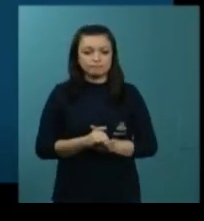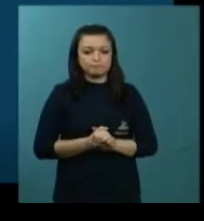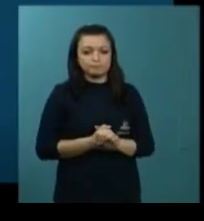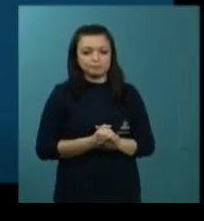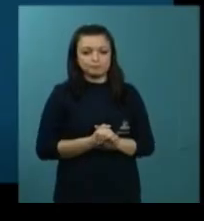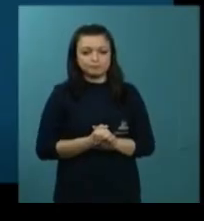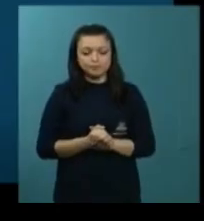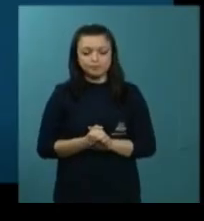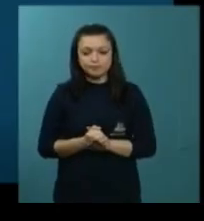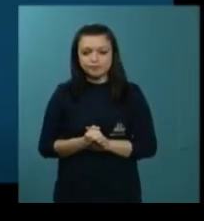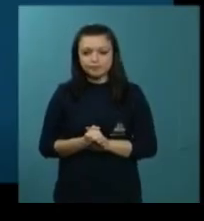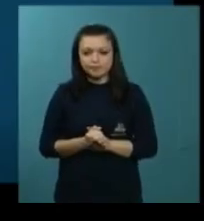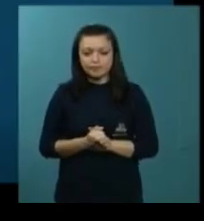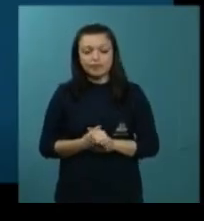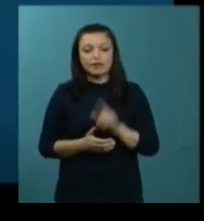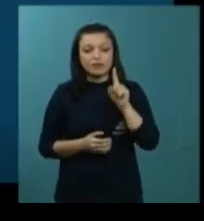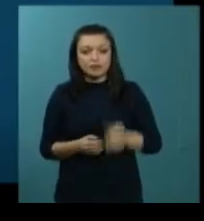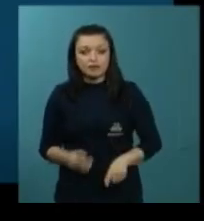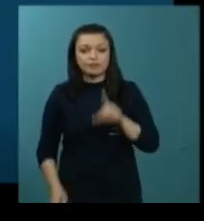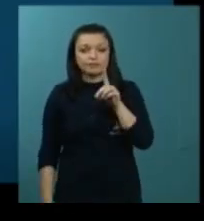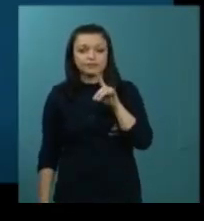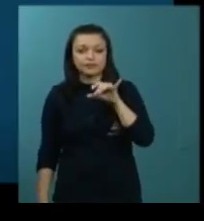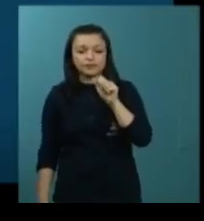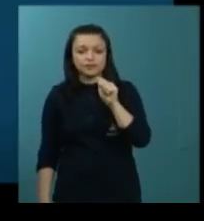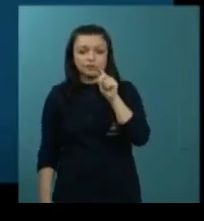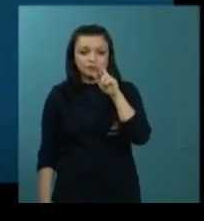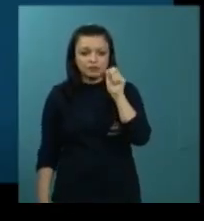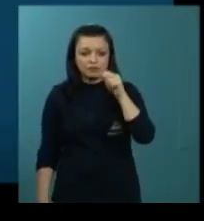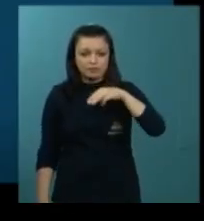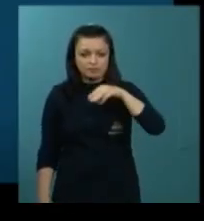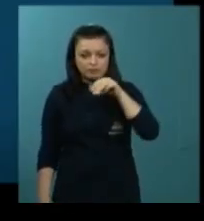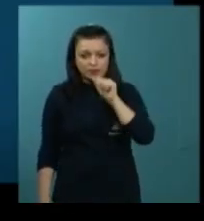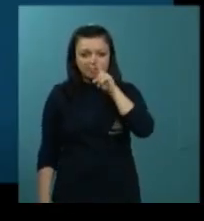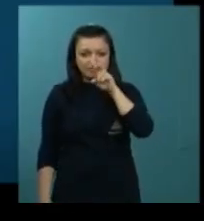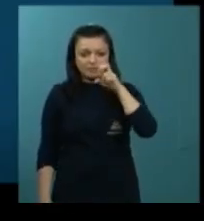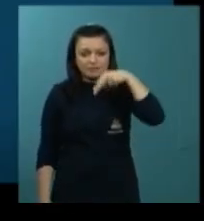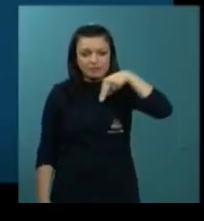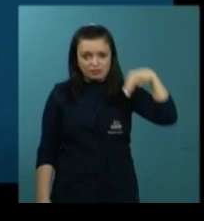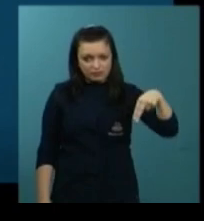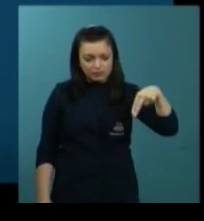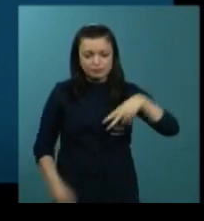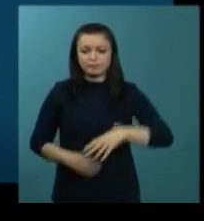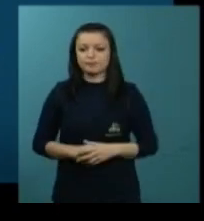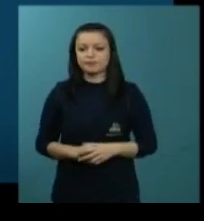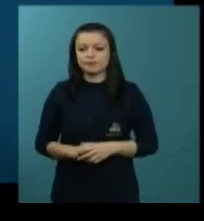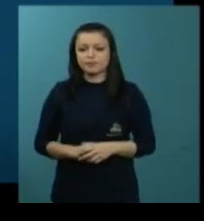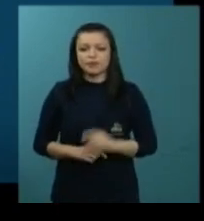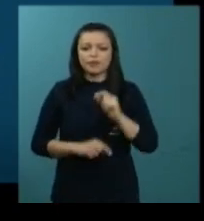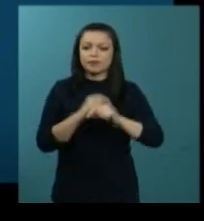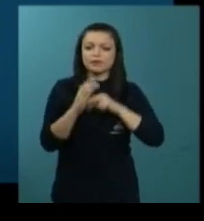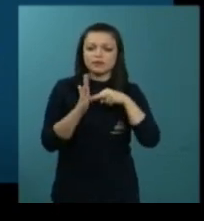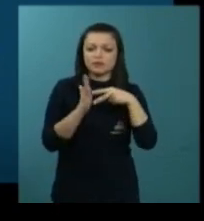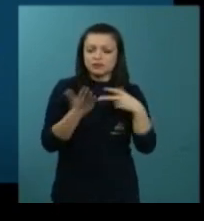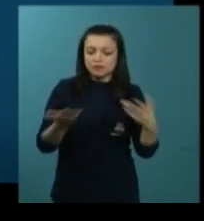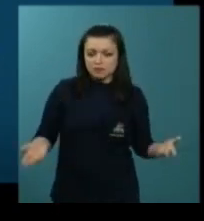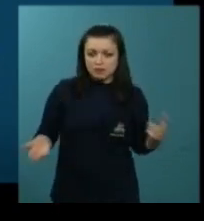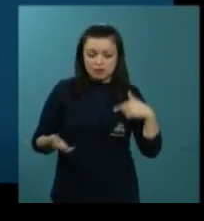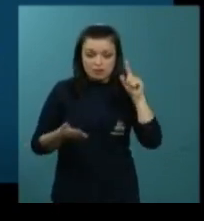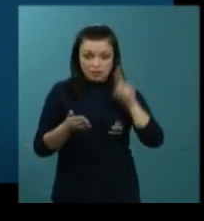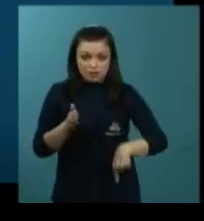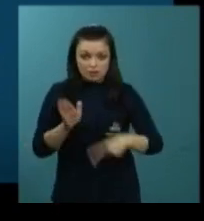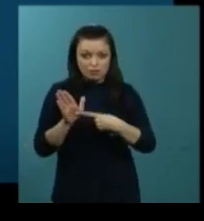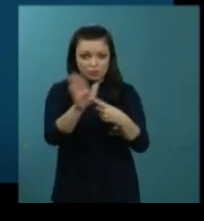É o chamado diagrama de Venn. E o que é isso? É uma representação por meio de um